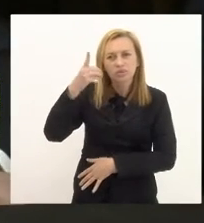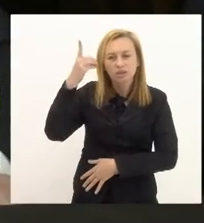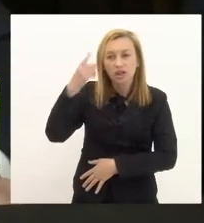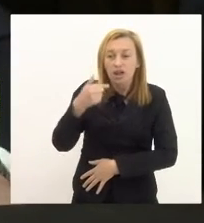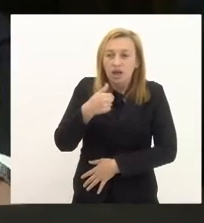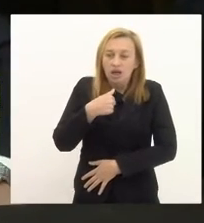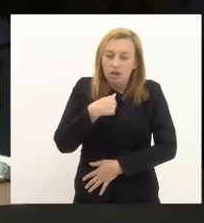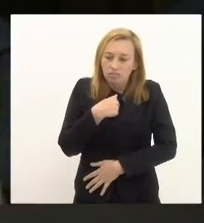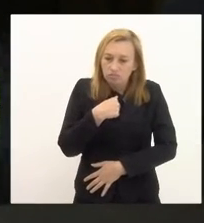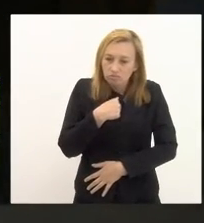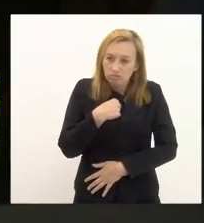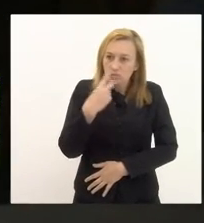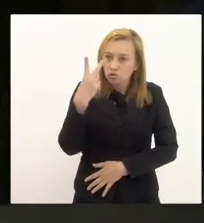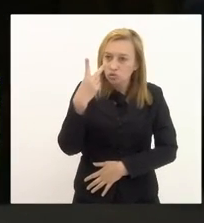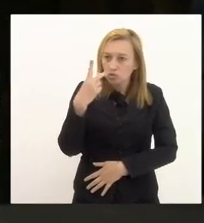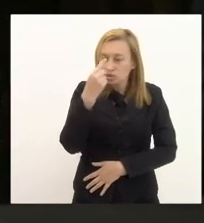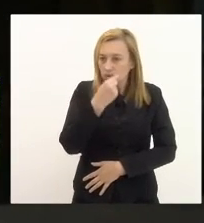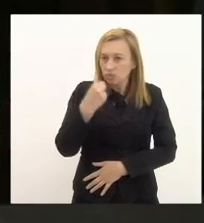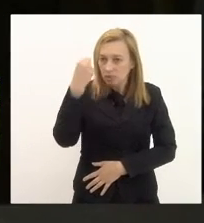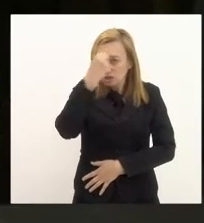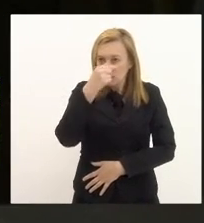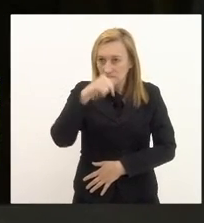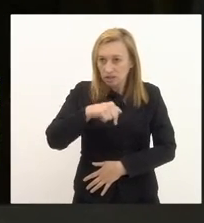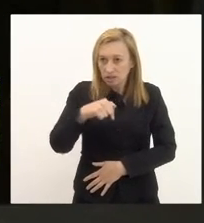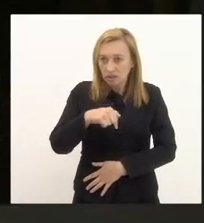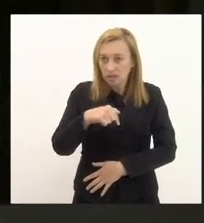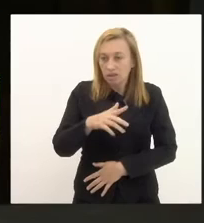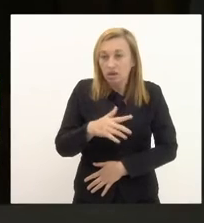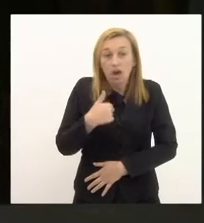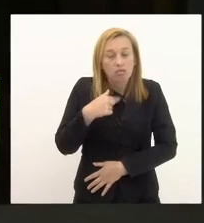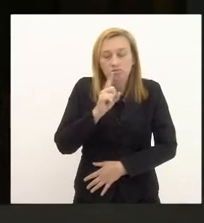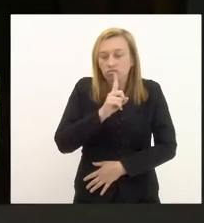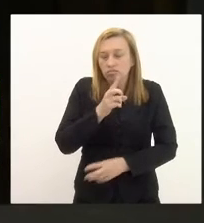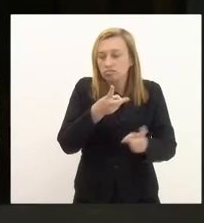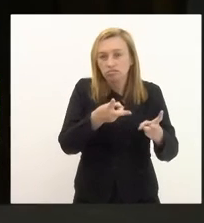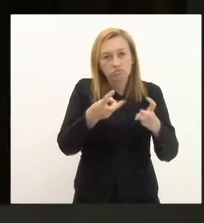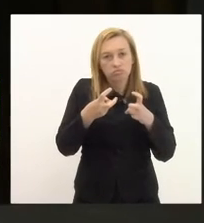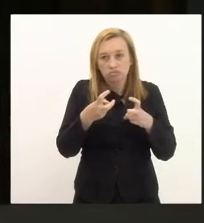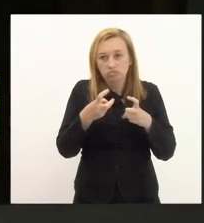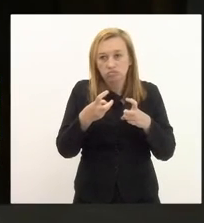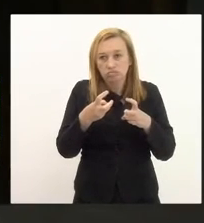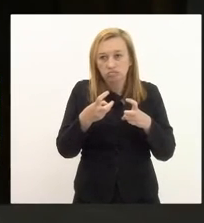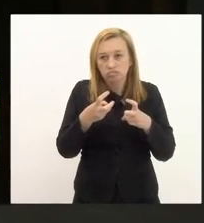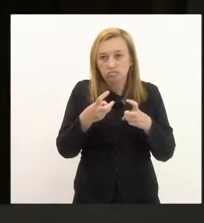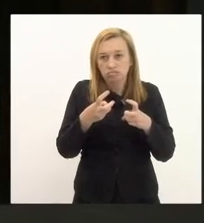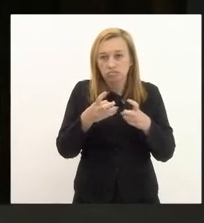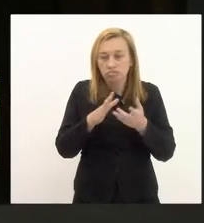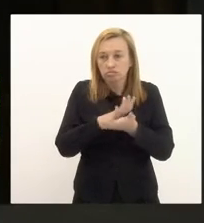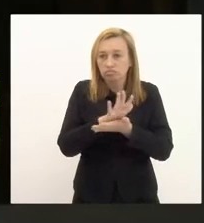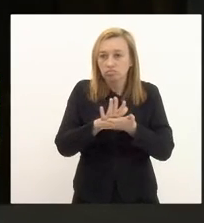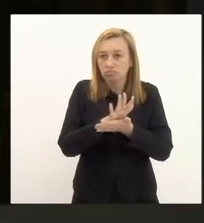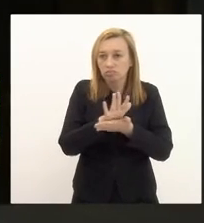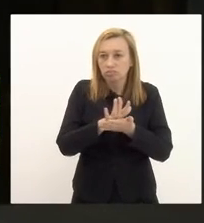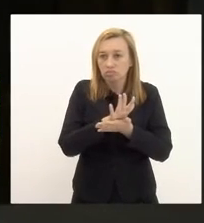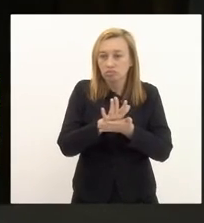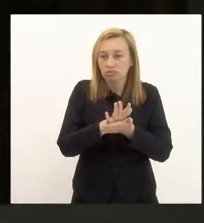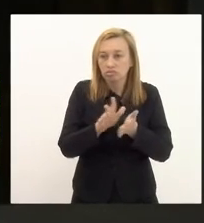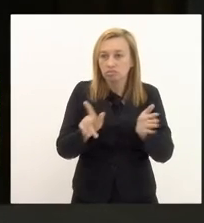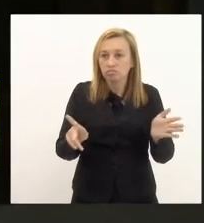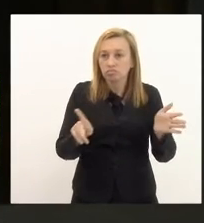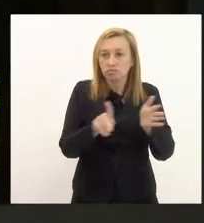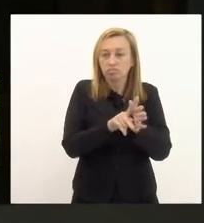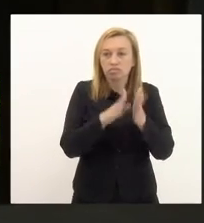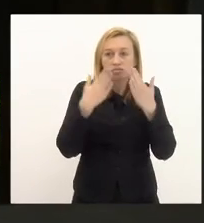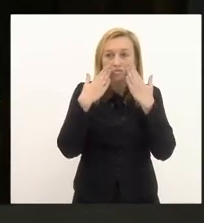eu está aqui há duas horas e eu não percebi nenhum apontamento sobre os projetos